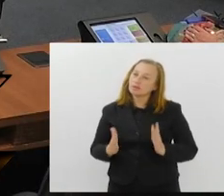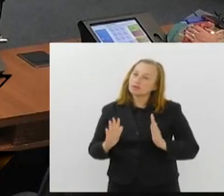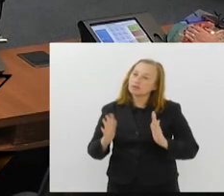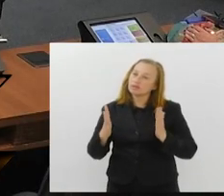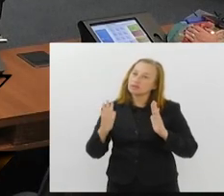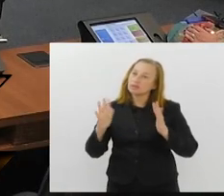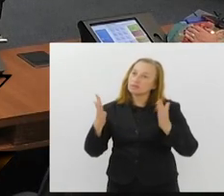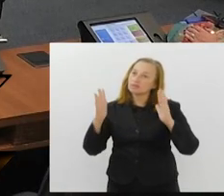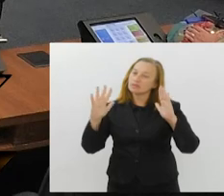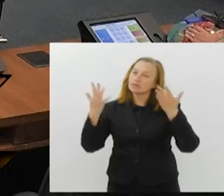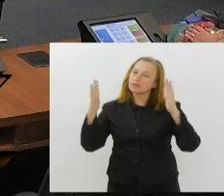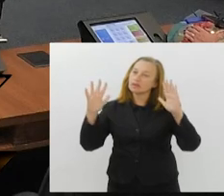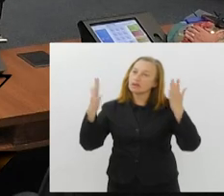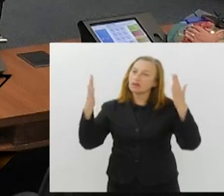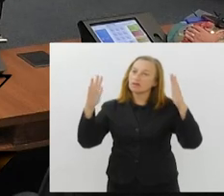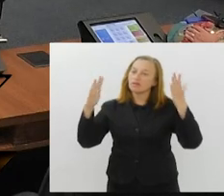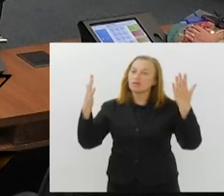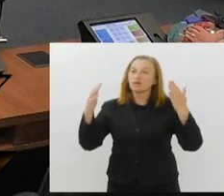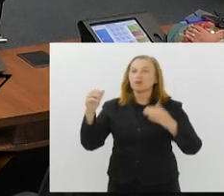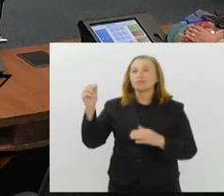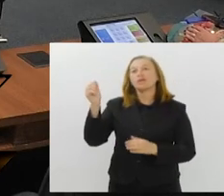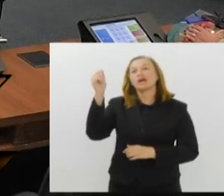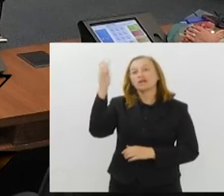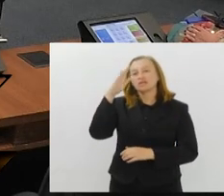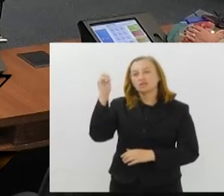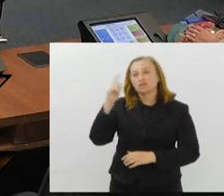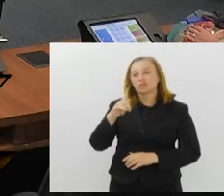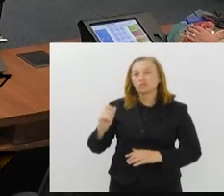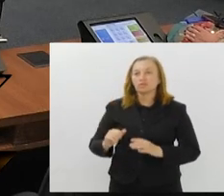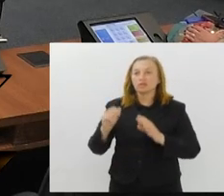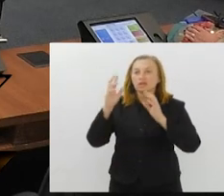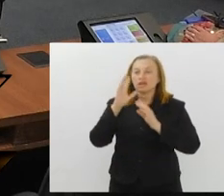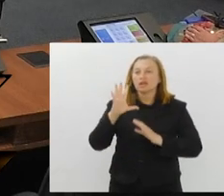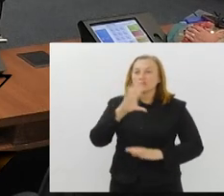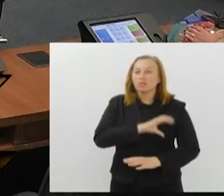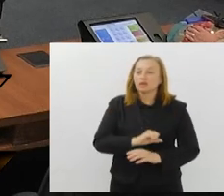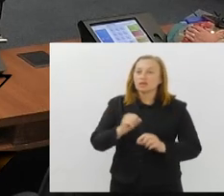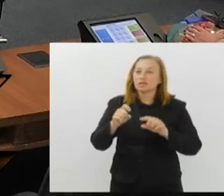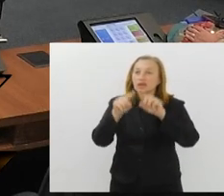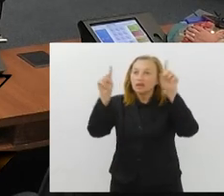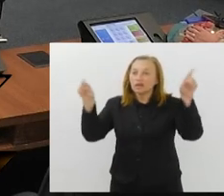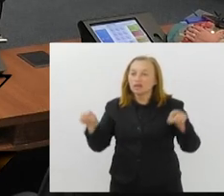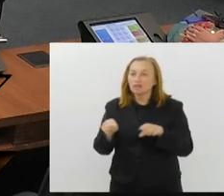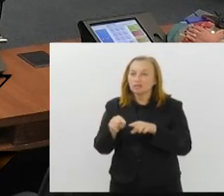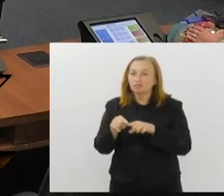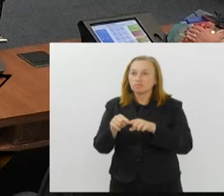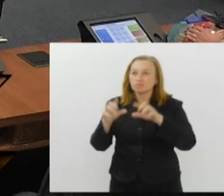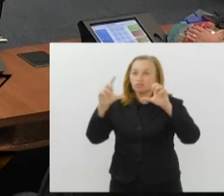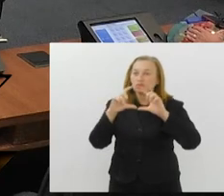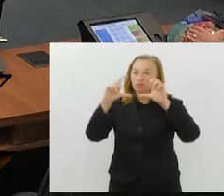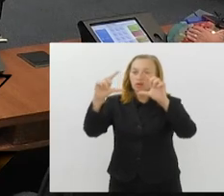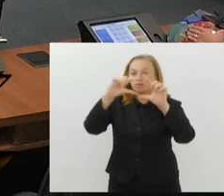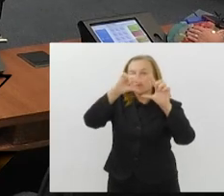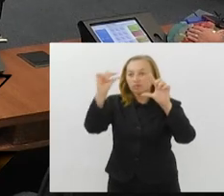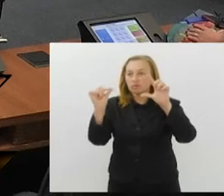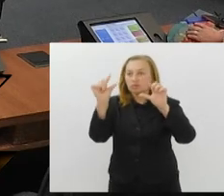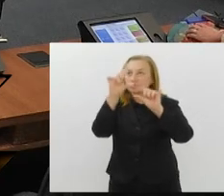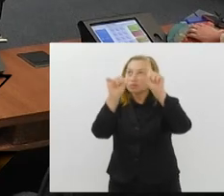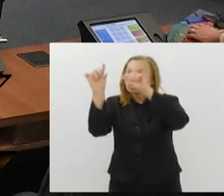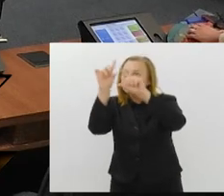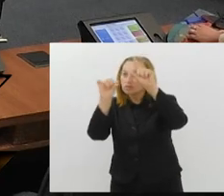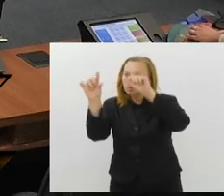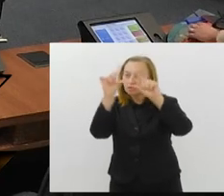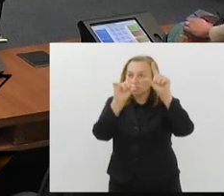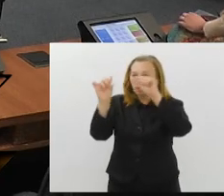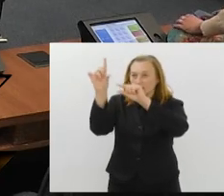am sal sal Brasil que amor eterno seja símbolo do lá par o que